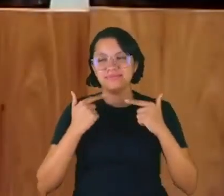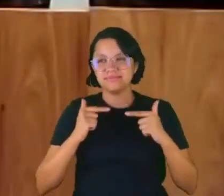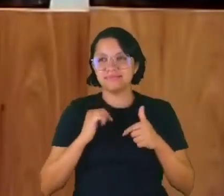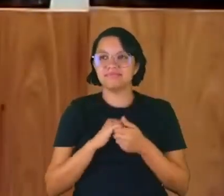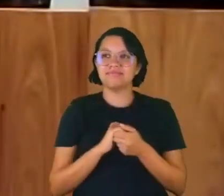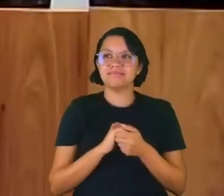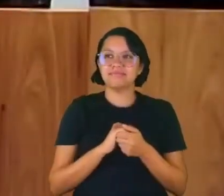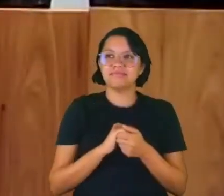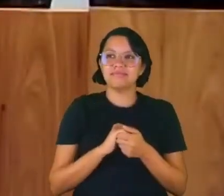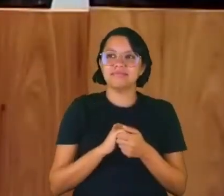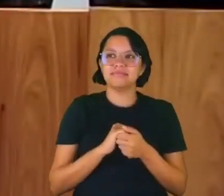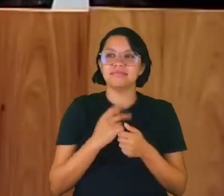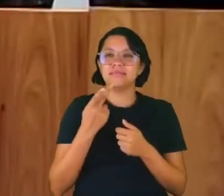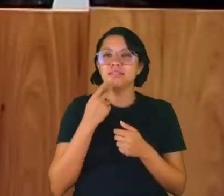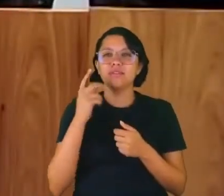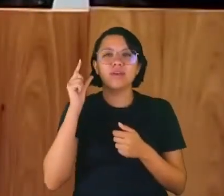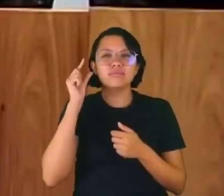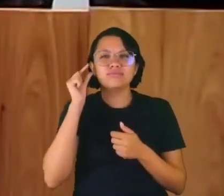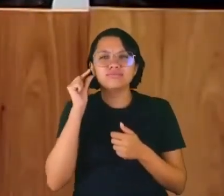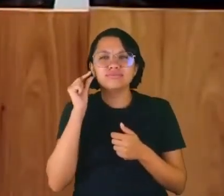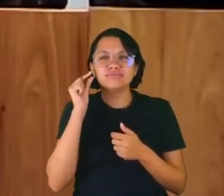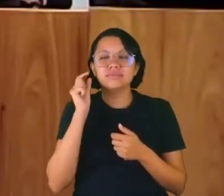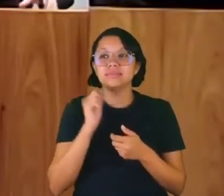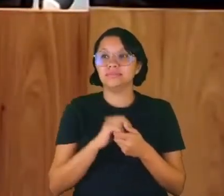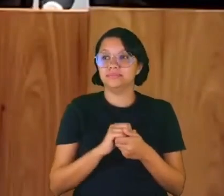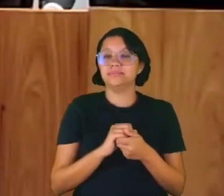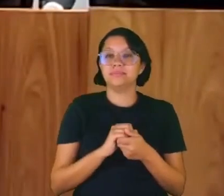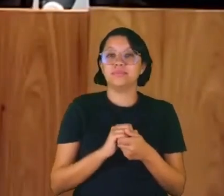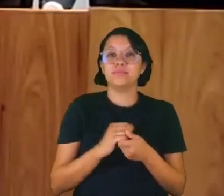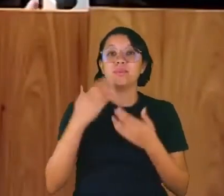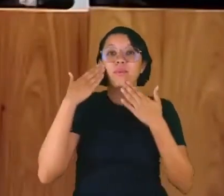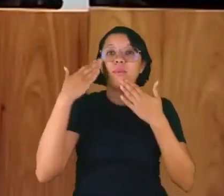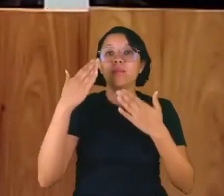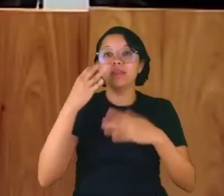Que ser no Rio de Janeiro, né? Bom, obrigado, ministro,